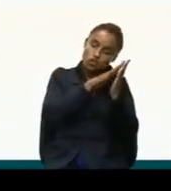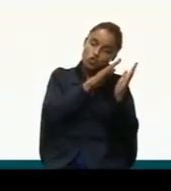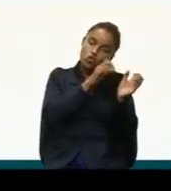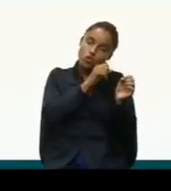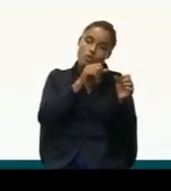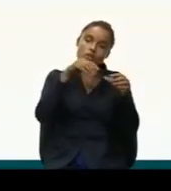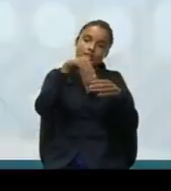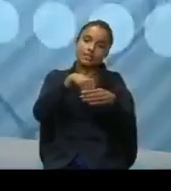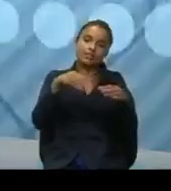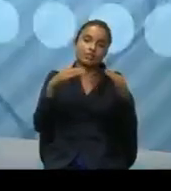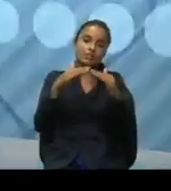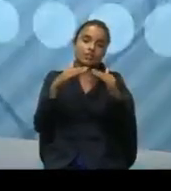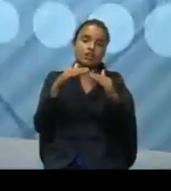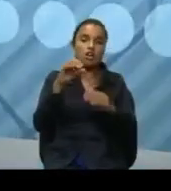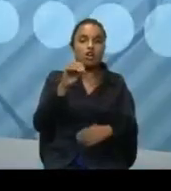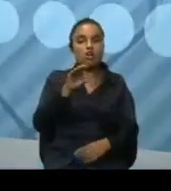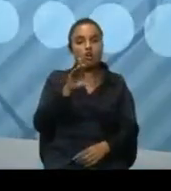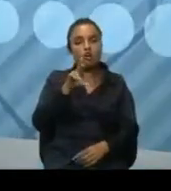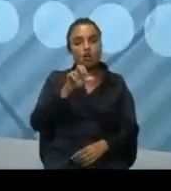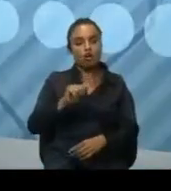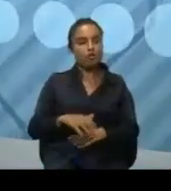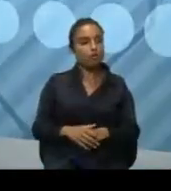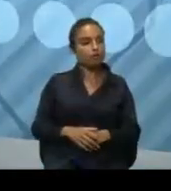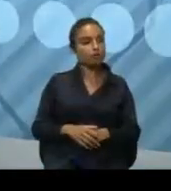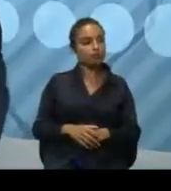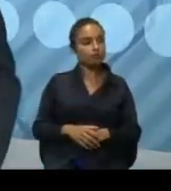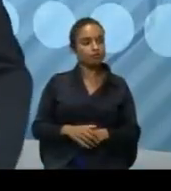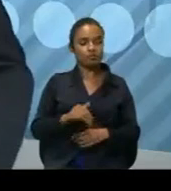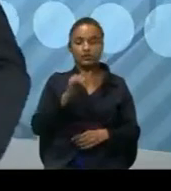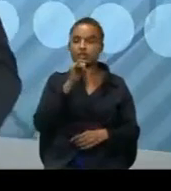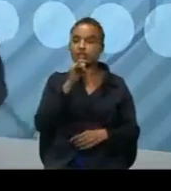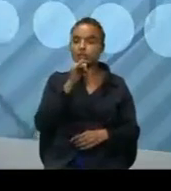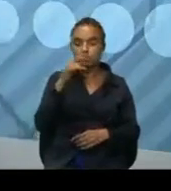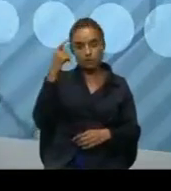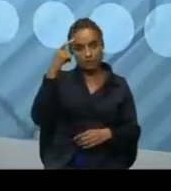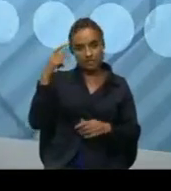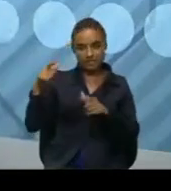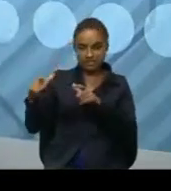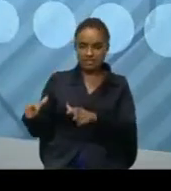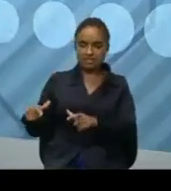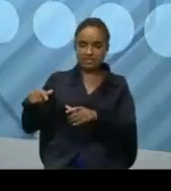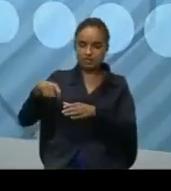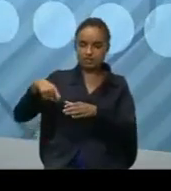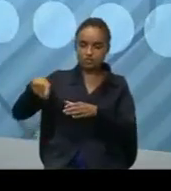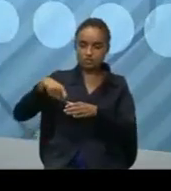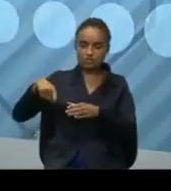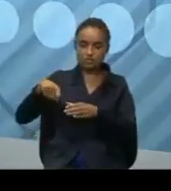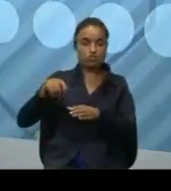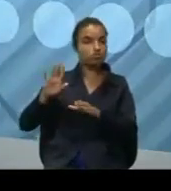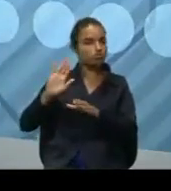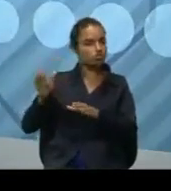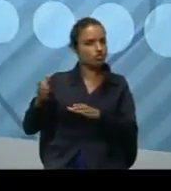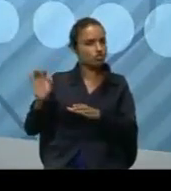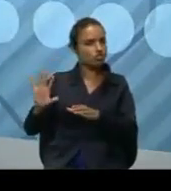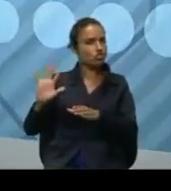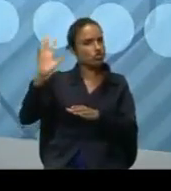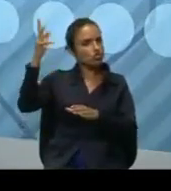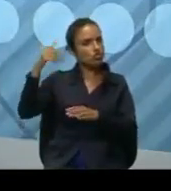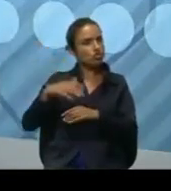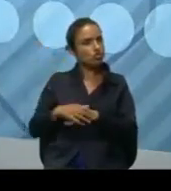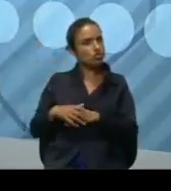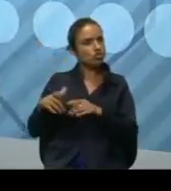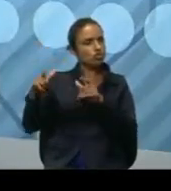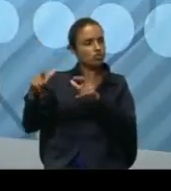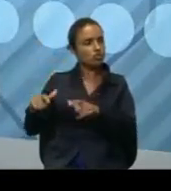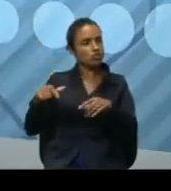Bom, o caso da cozinha na obra, já aconteceu com uma obra onde o professor trabalhou, onde era um local que